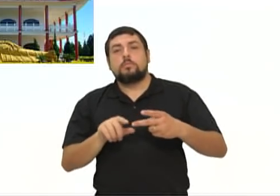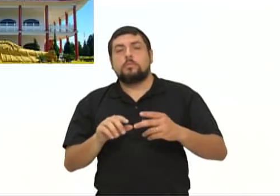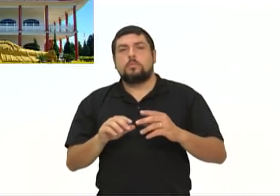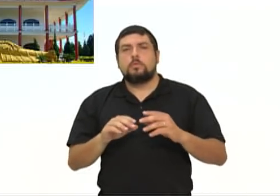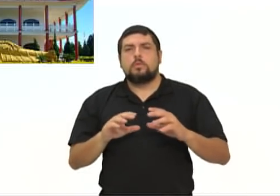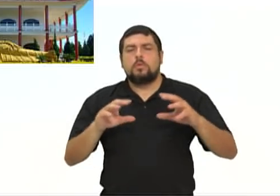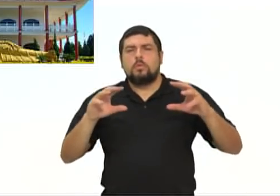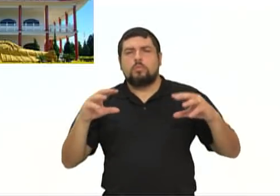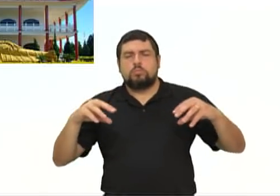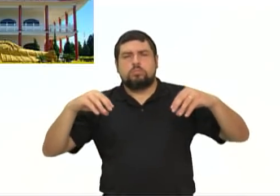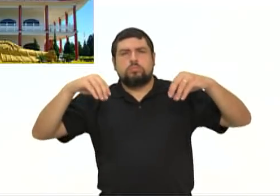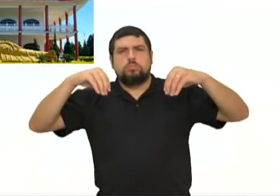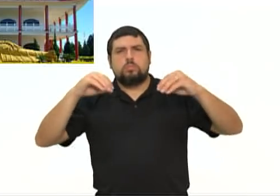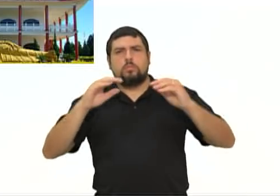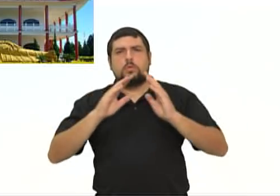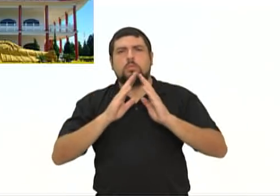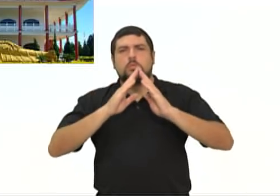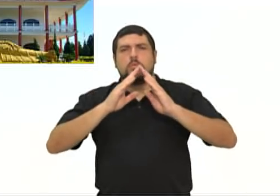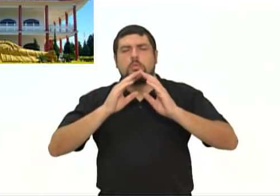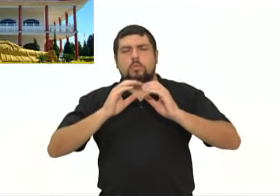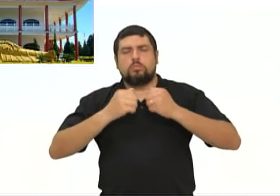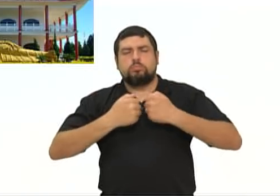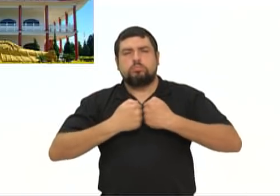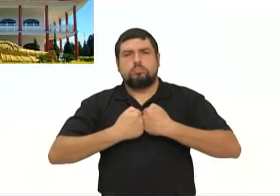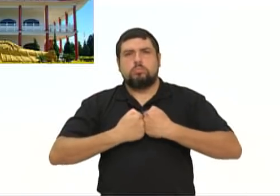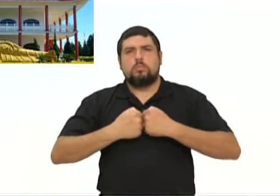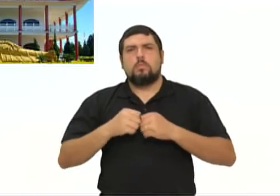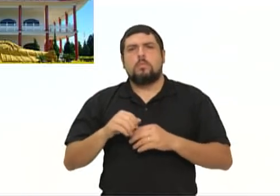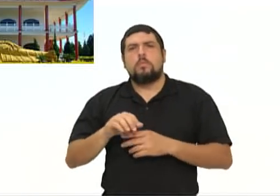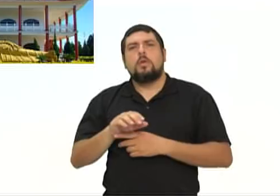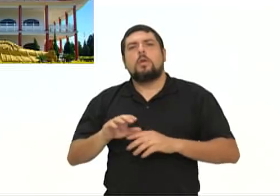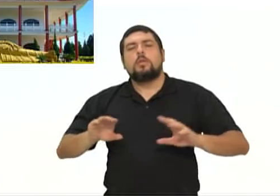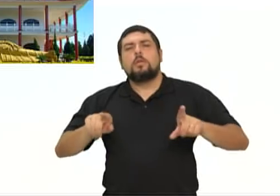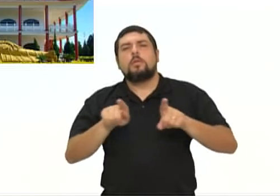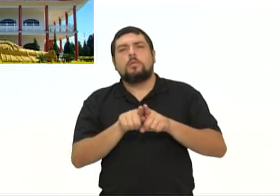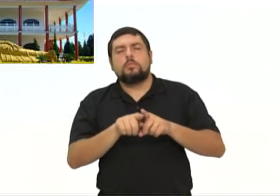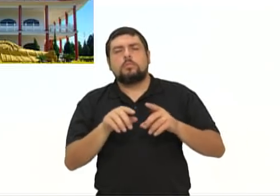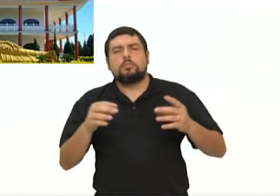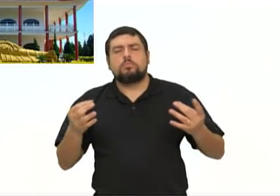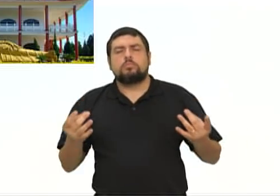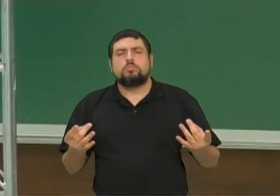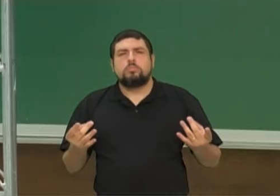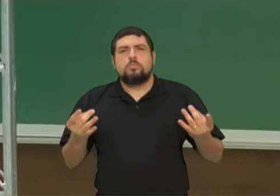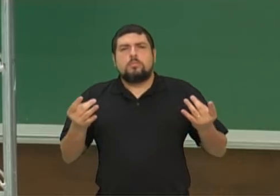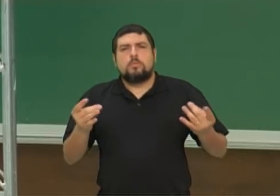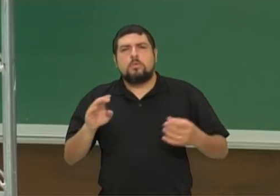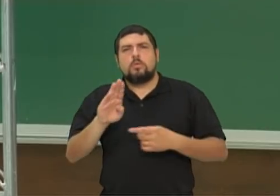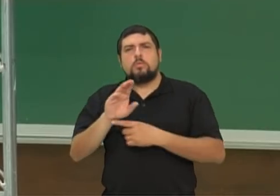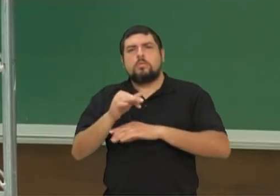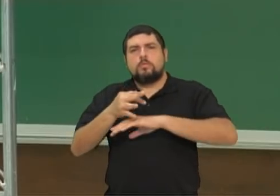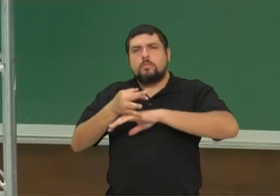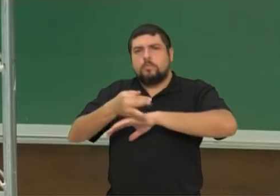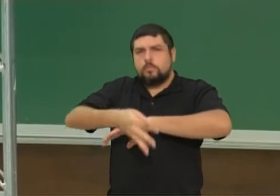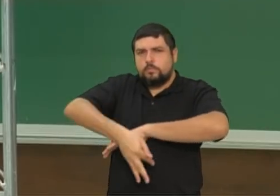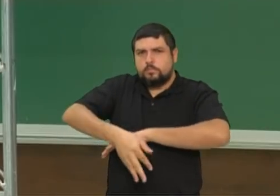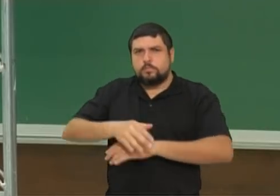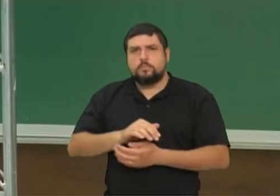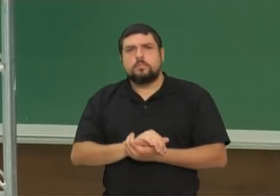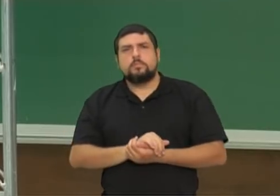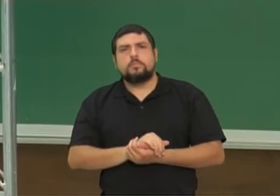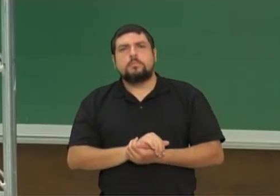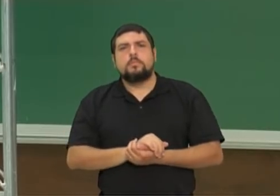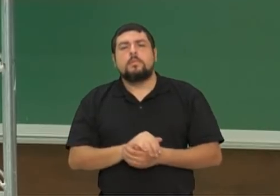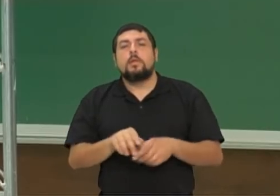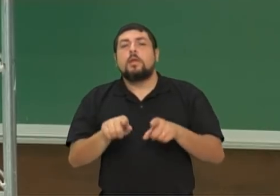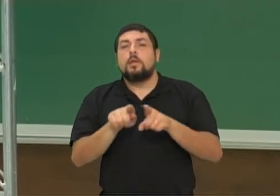Mesquita de Curitiba, Templo Budista Tiantuin de Foz do Iguaçu. Além disso, também descobrimos que o